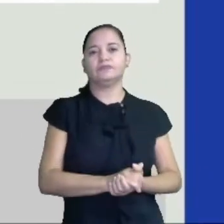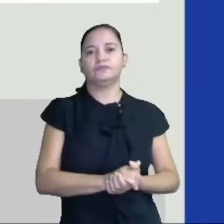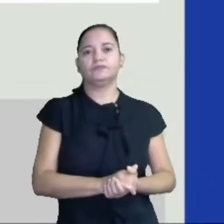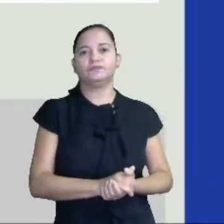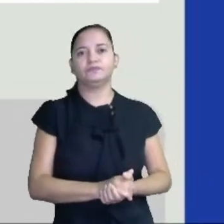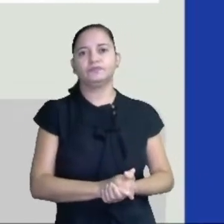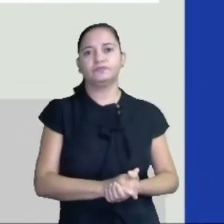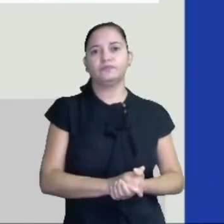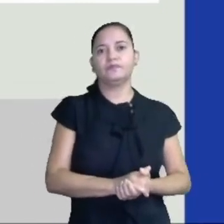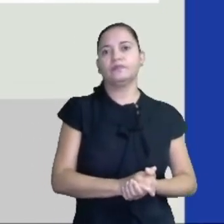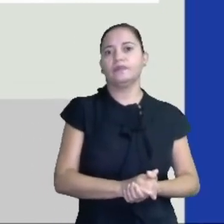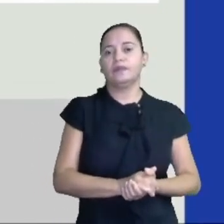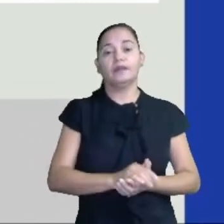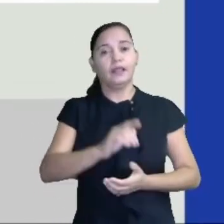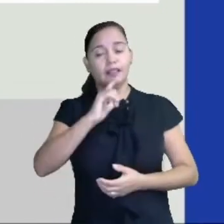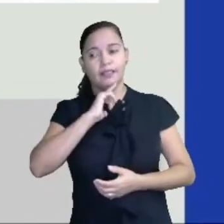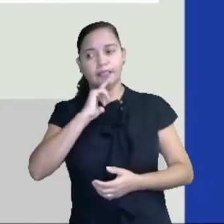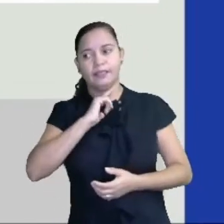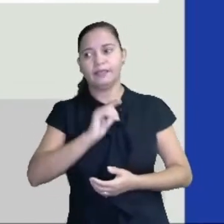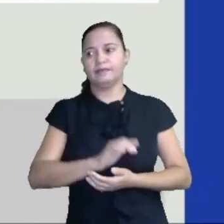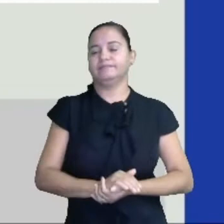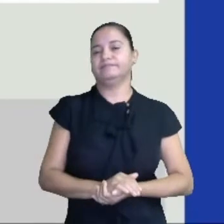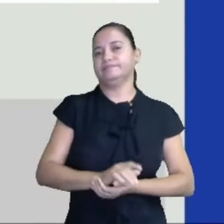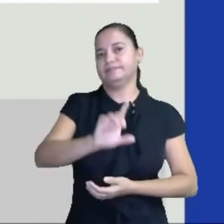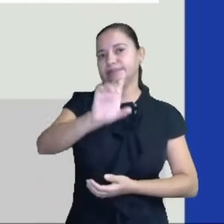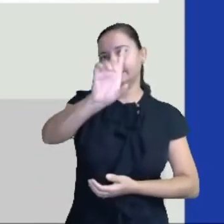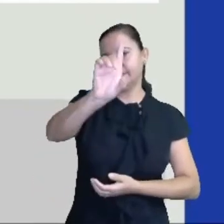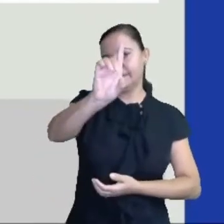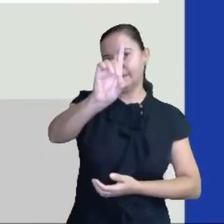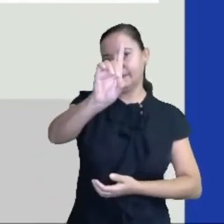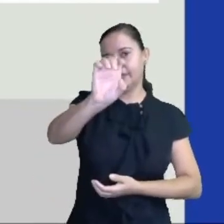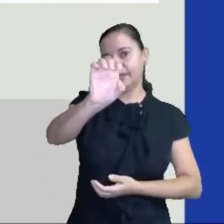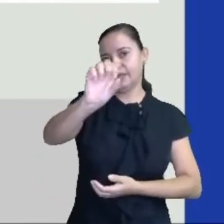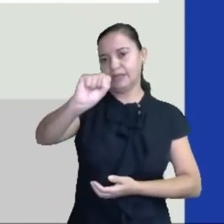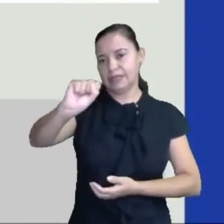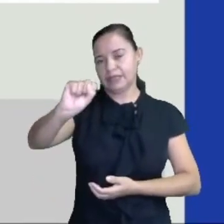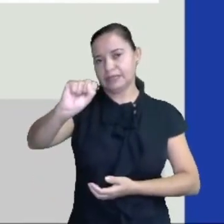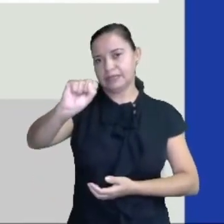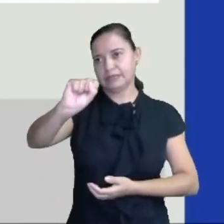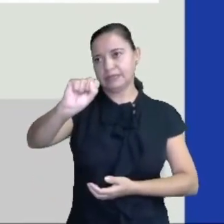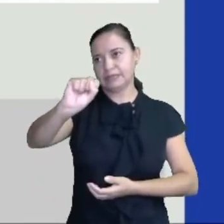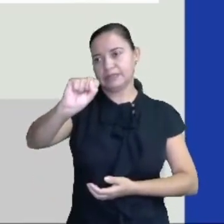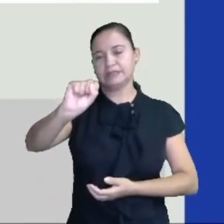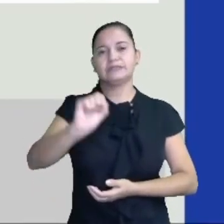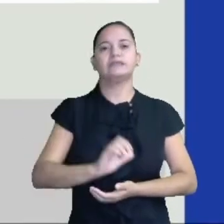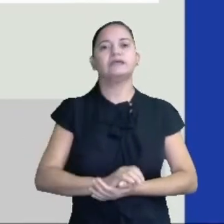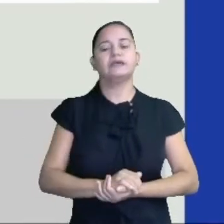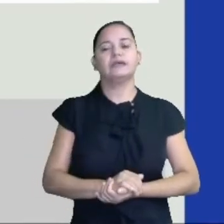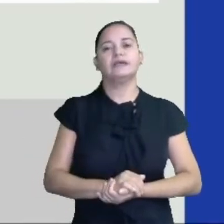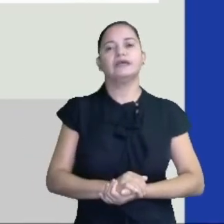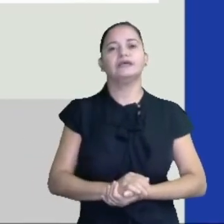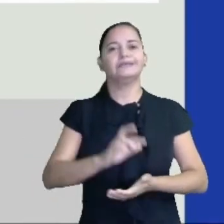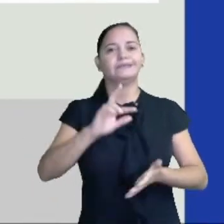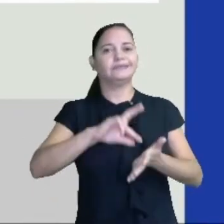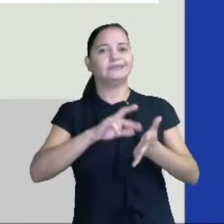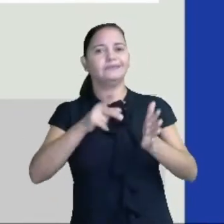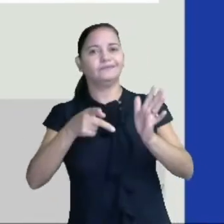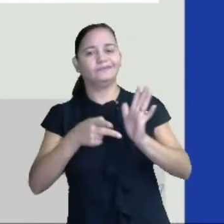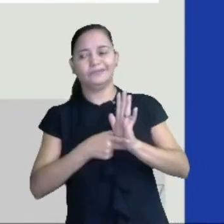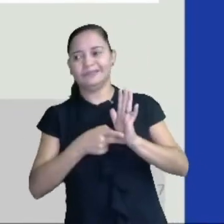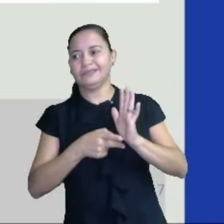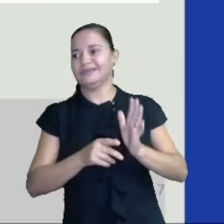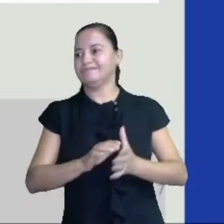No próximo prefixo, teremos des. Des quer dizer negação,